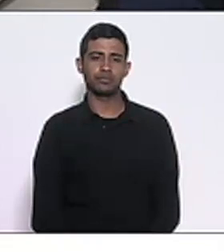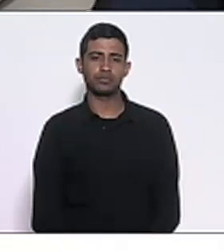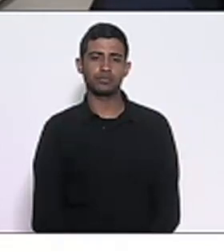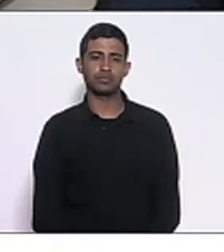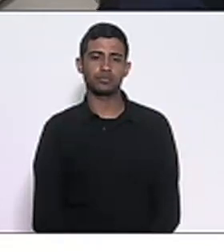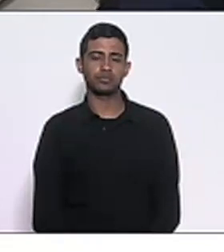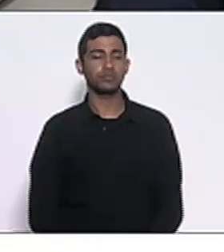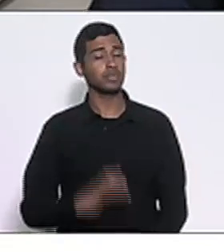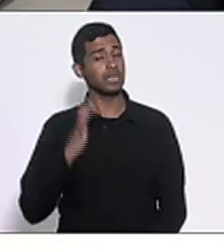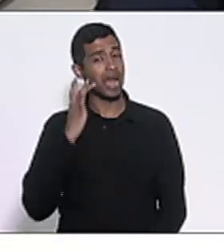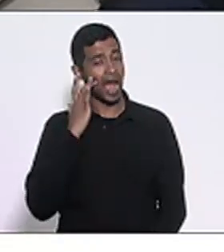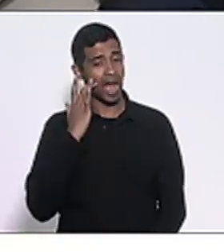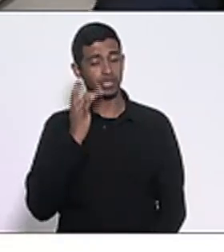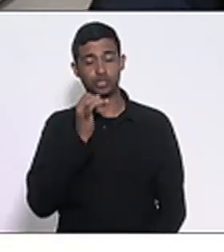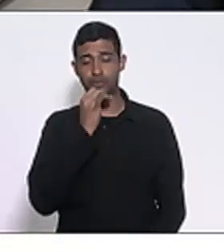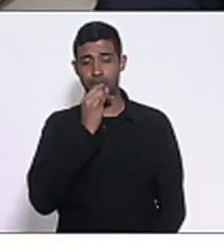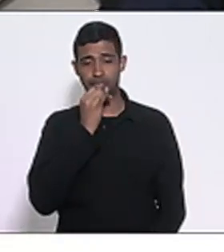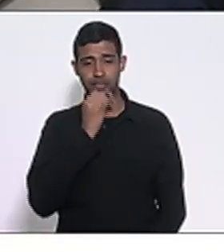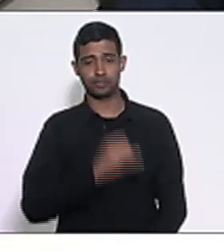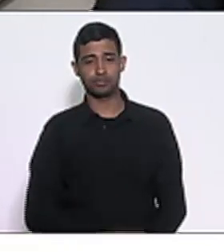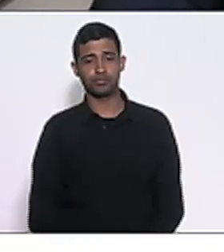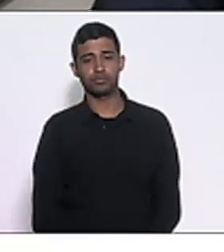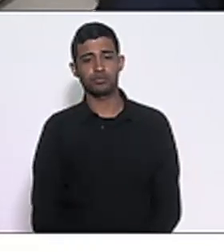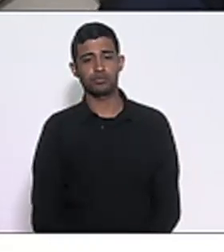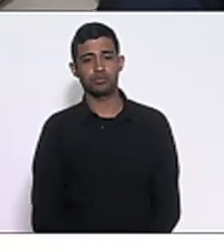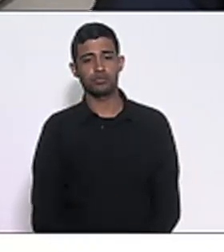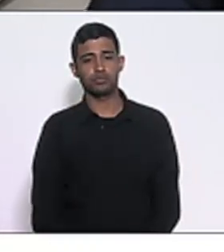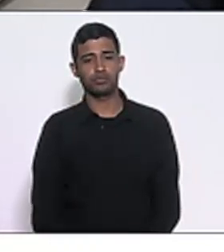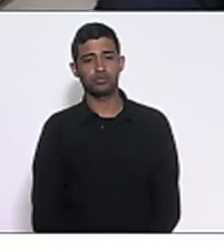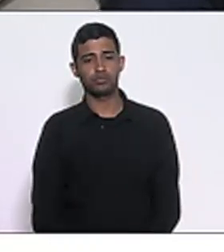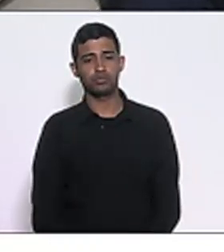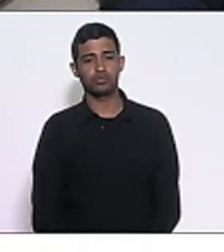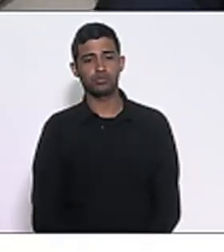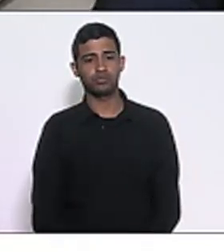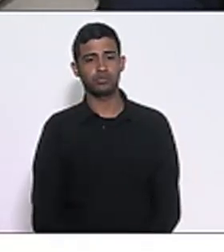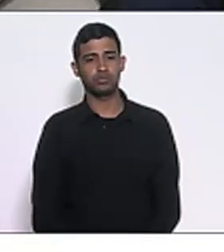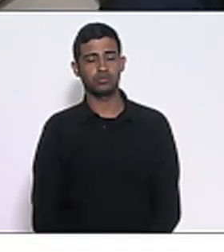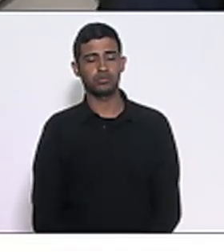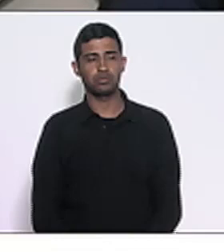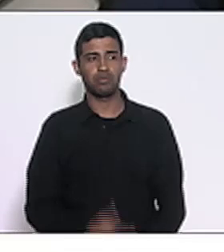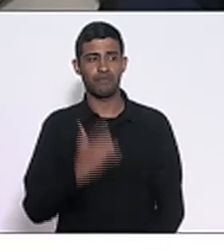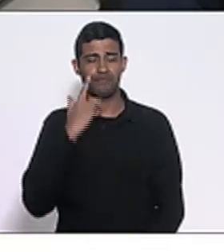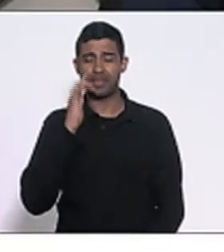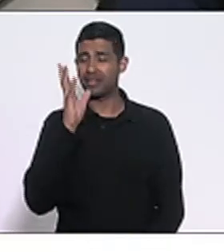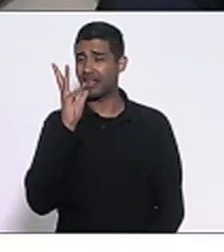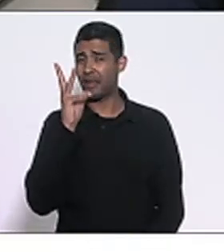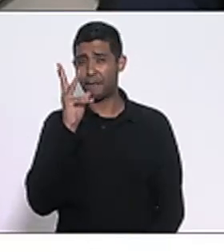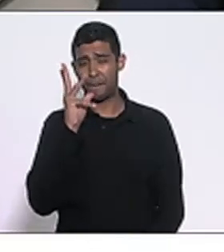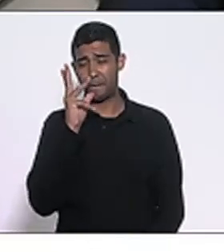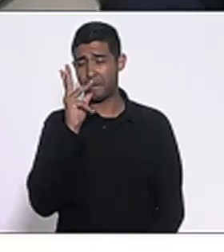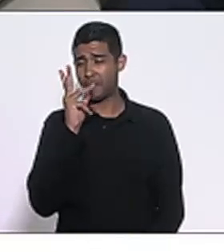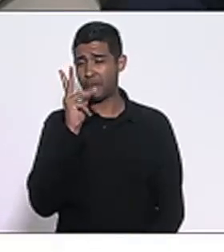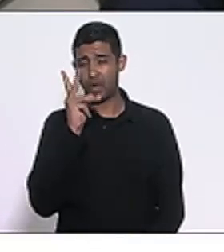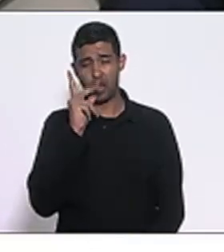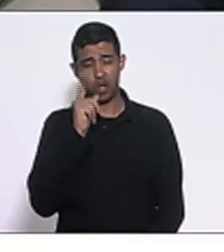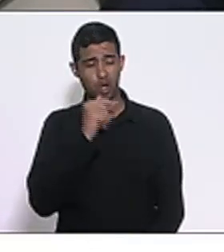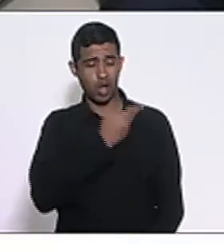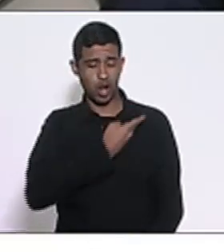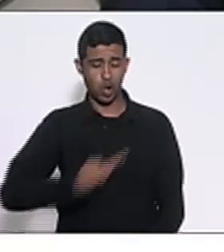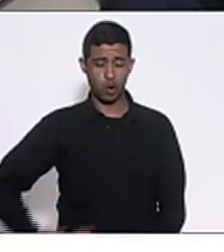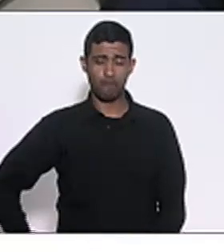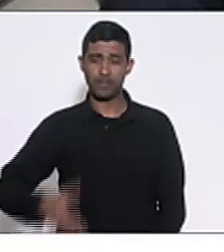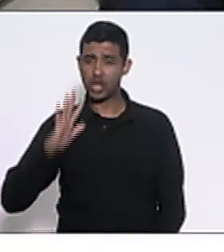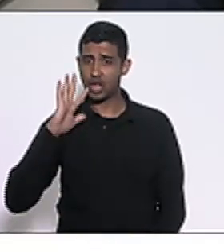Eu acho, por exemplo, que é uma demora enorme do governo do Estado em resolver esse problema do